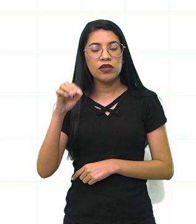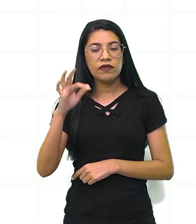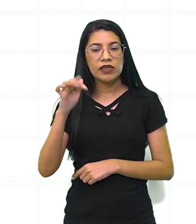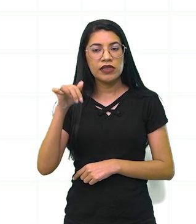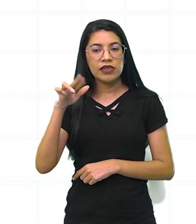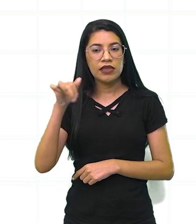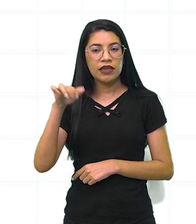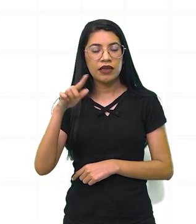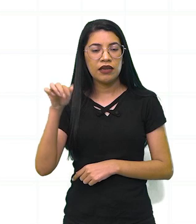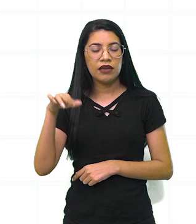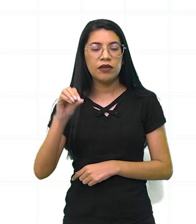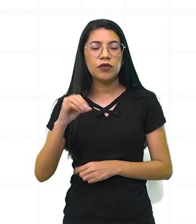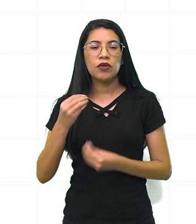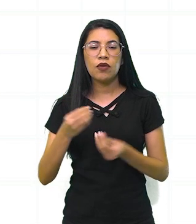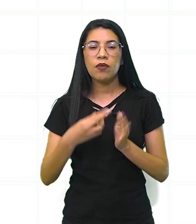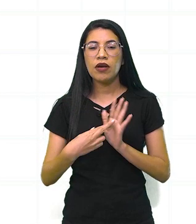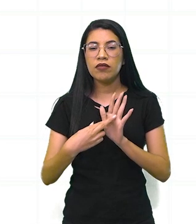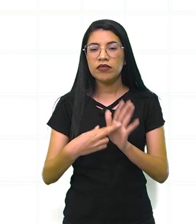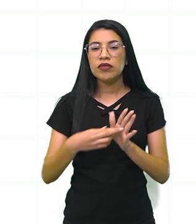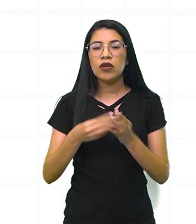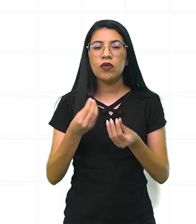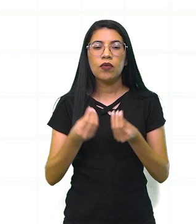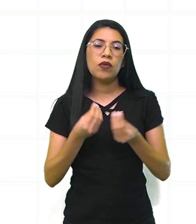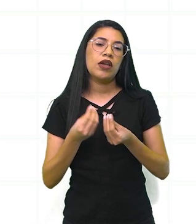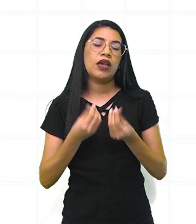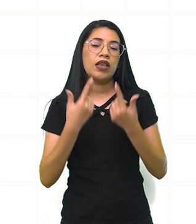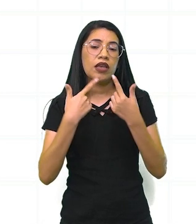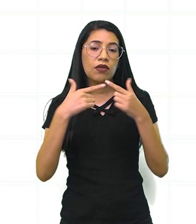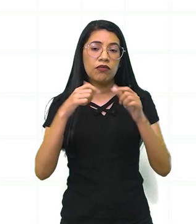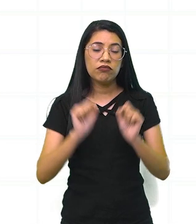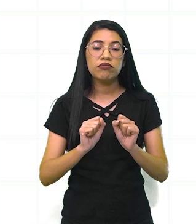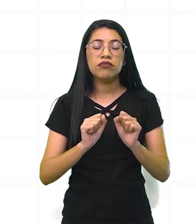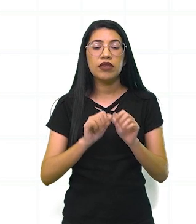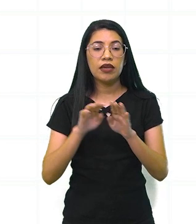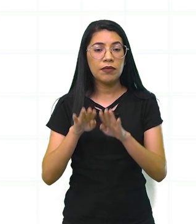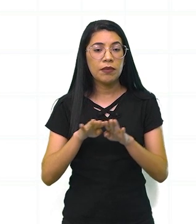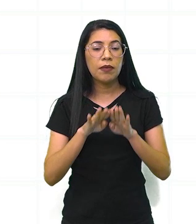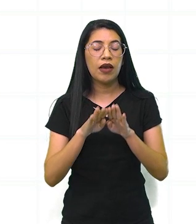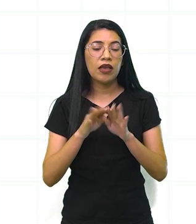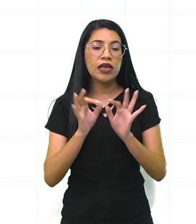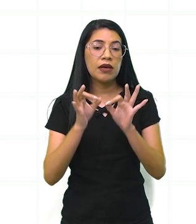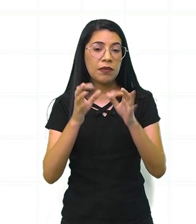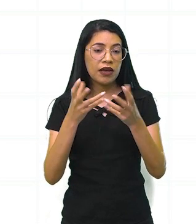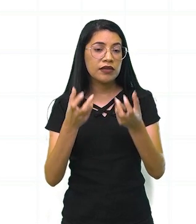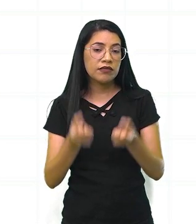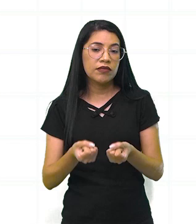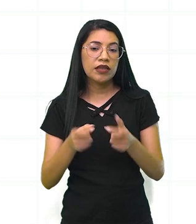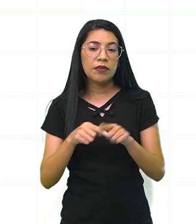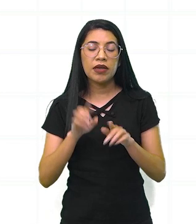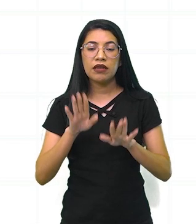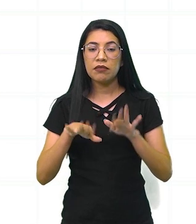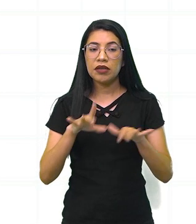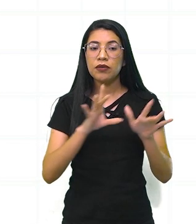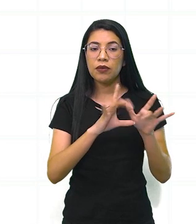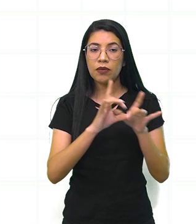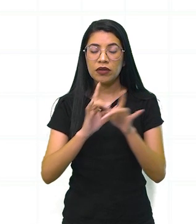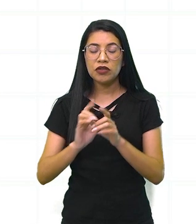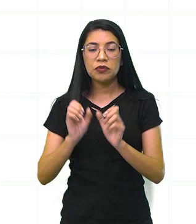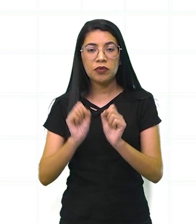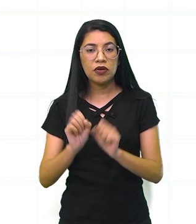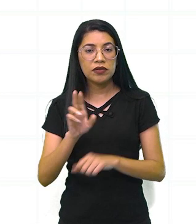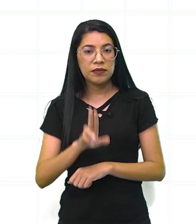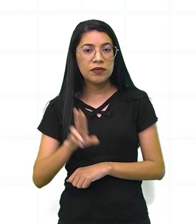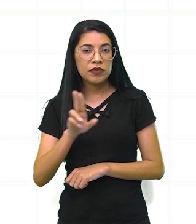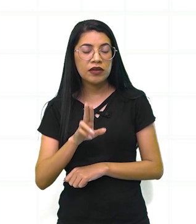comunicativo formas linguísticas igualmente leg e dependendo do contexto de uso adequadas né